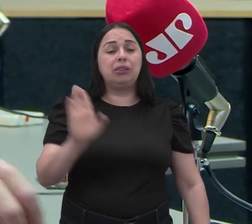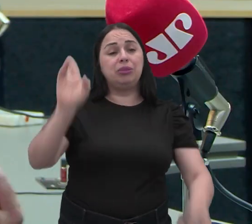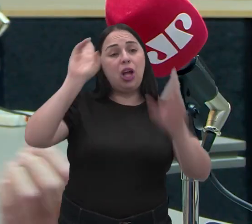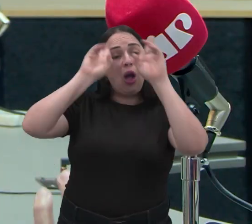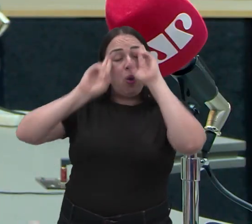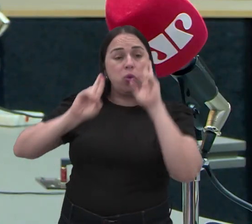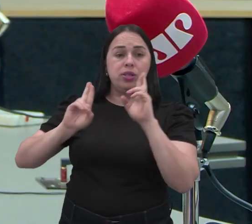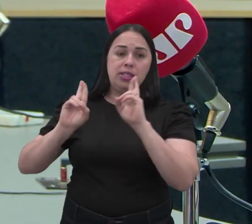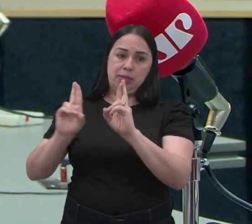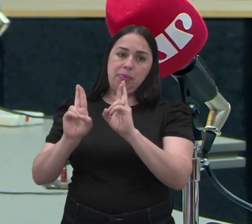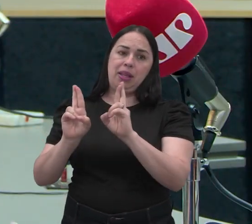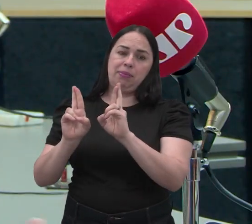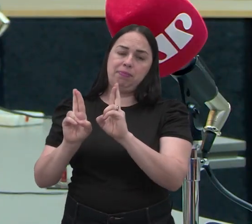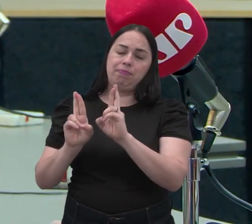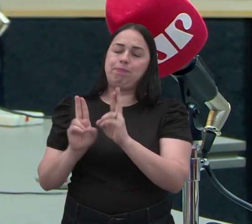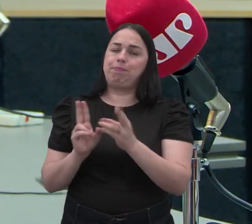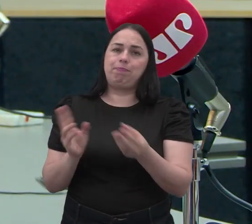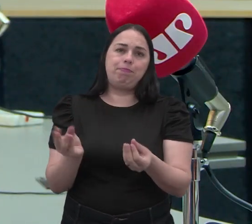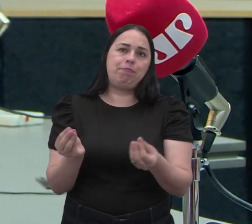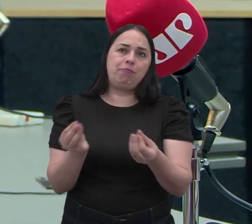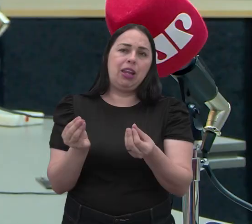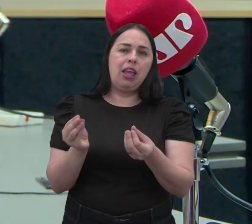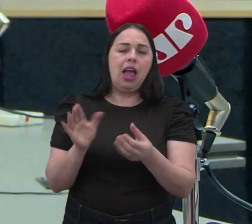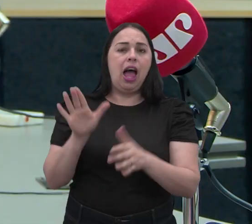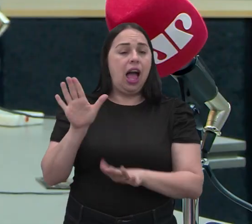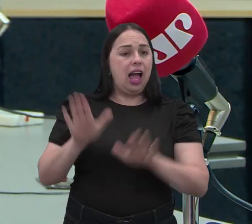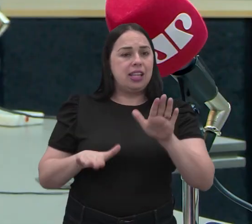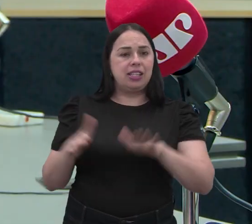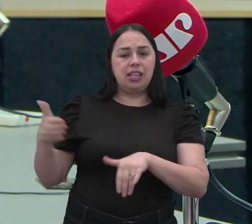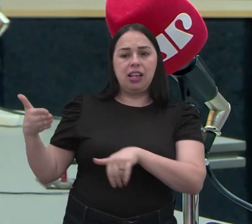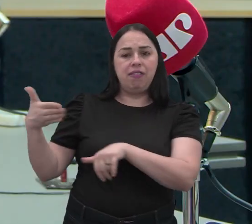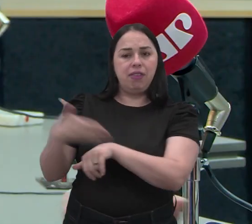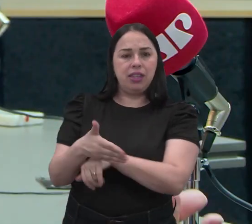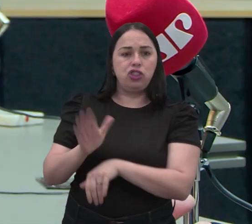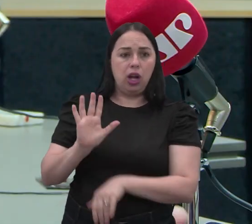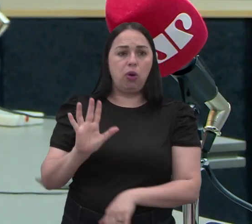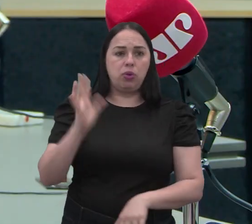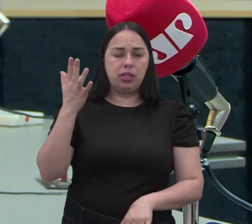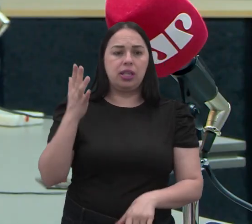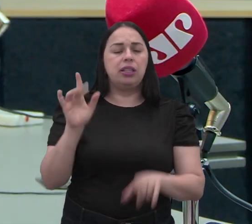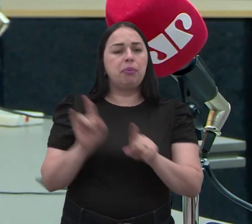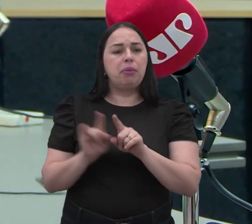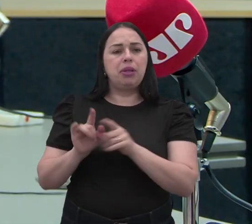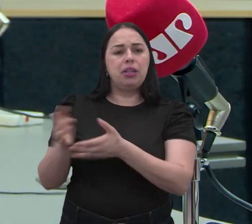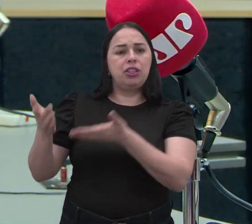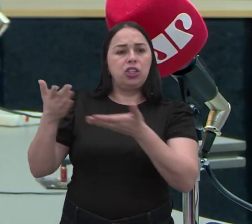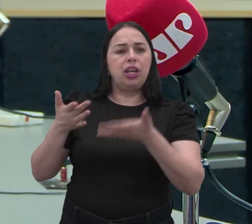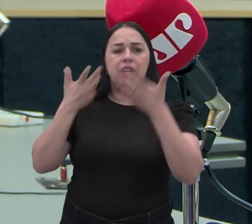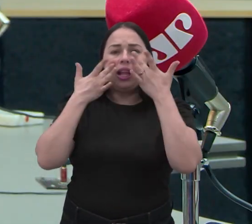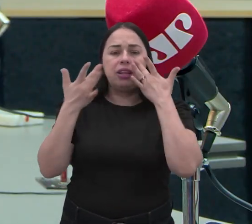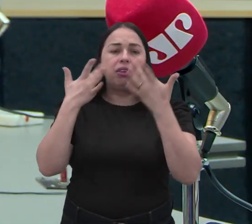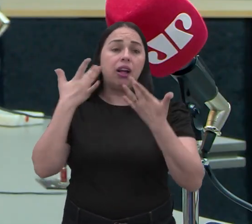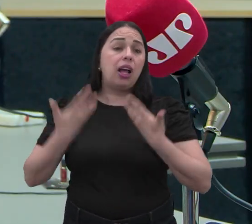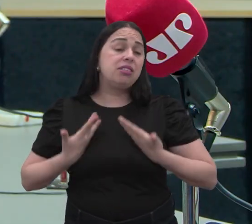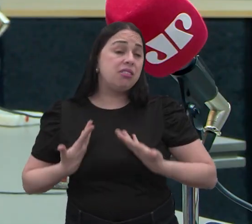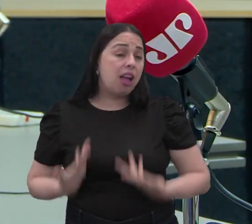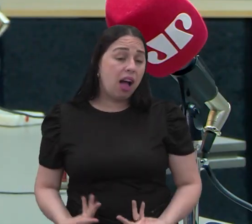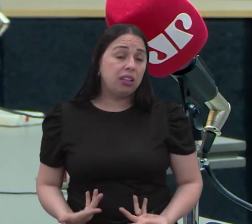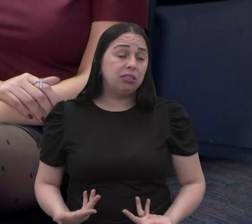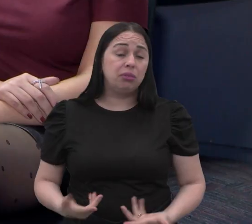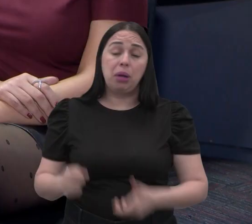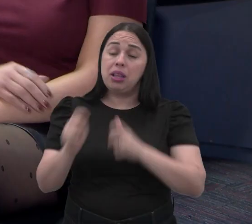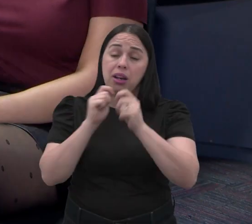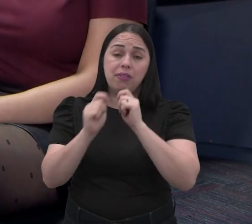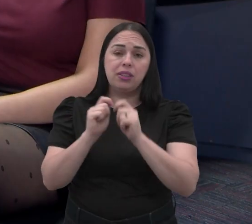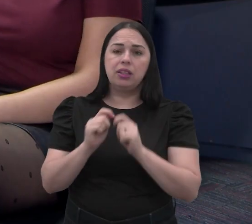procura respeitar essa, como é que eu vou dizer? Às vezes o artista vem, já tive peça de teatro, por exemplo, o artista chega cansado para